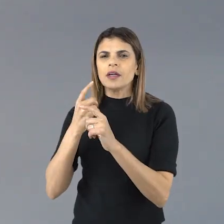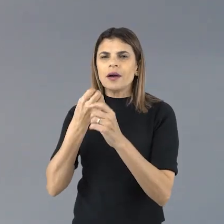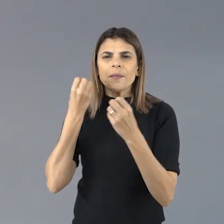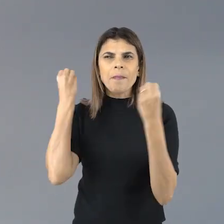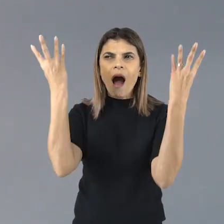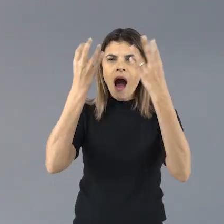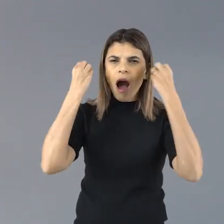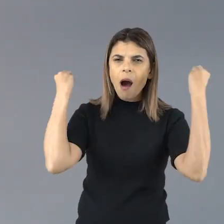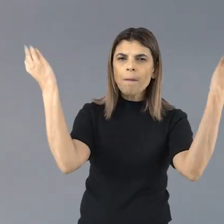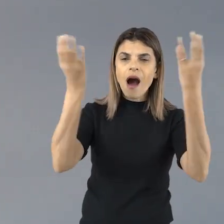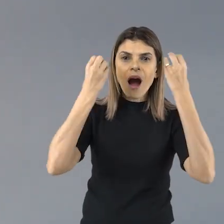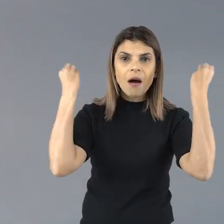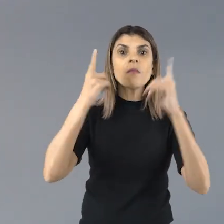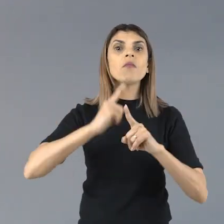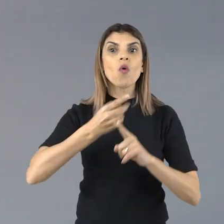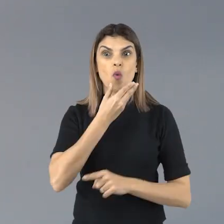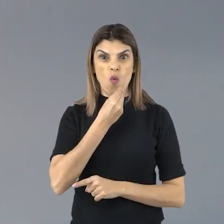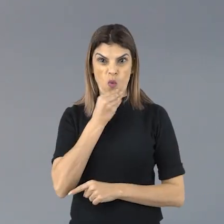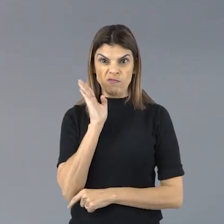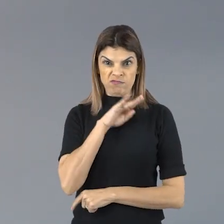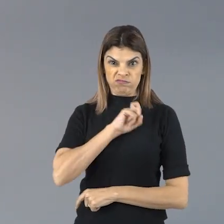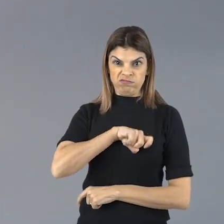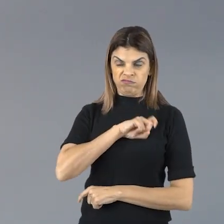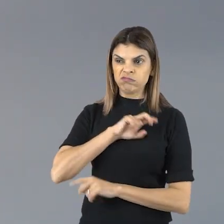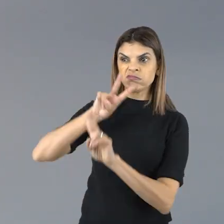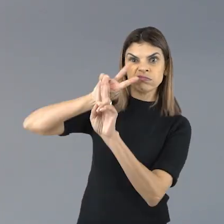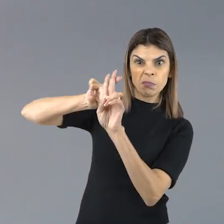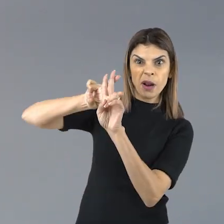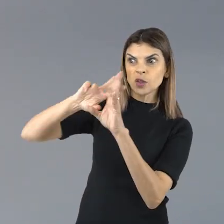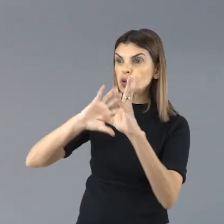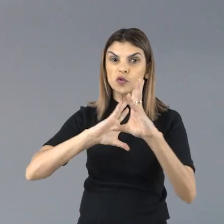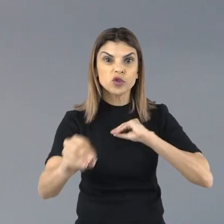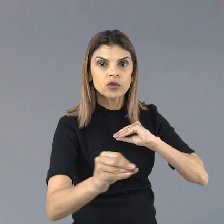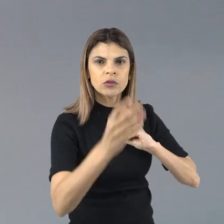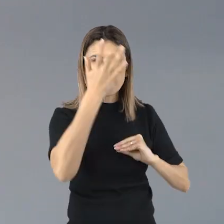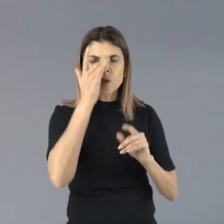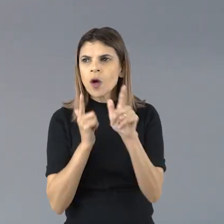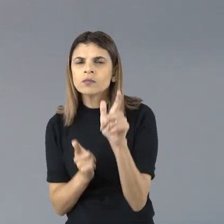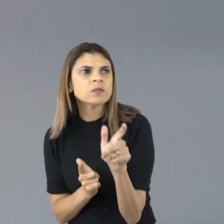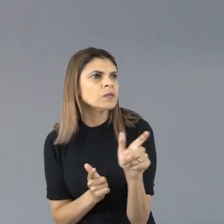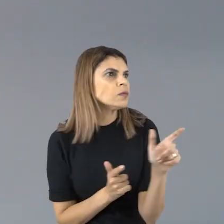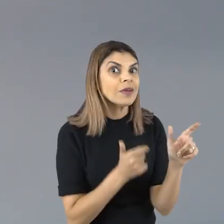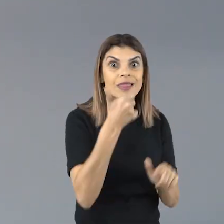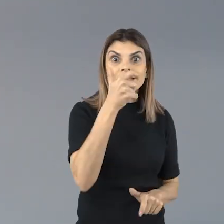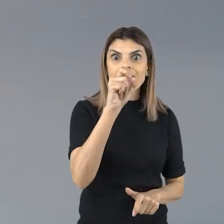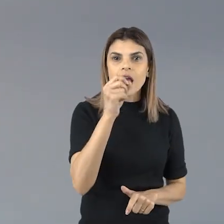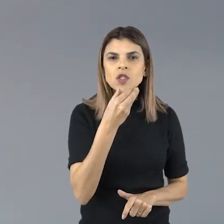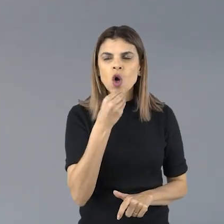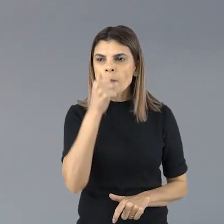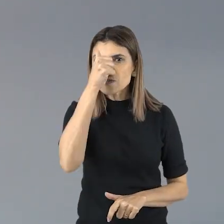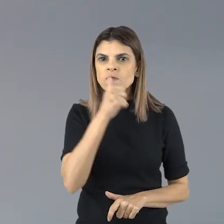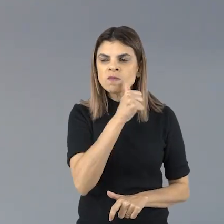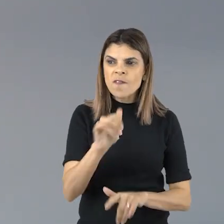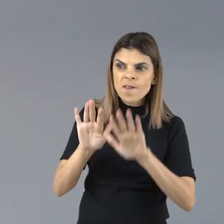soaram, porque um prisioneiro havia escapado. Como punição, os guardas selecionaram aleatoriamente 10 homens para morrer de